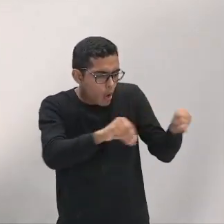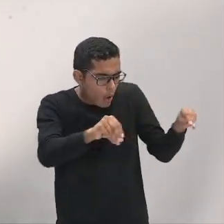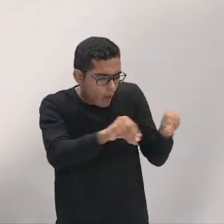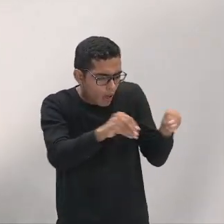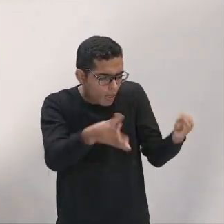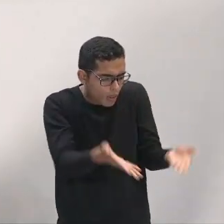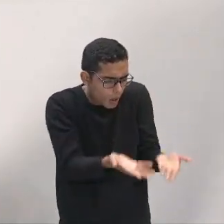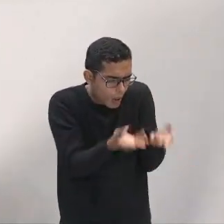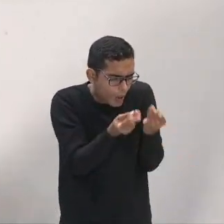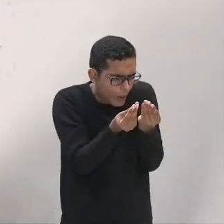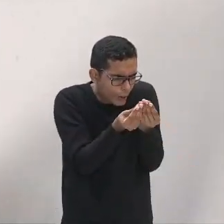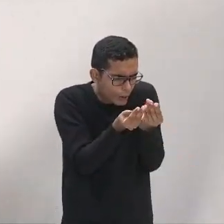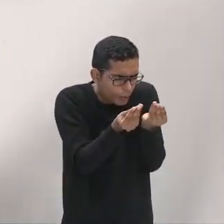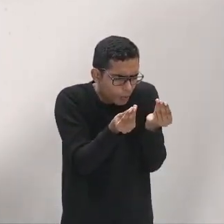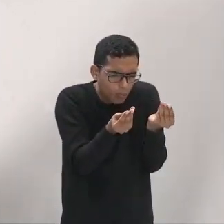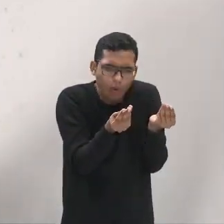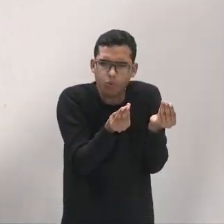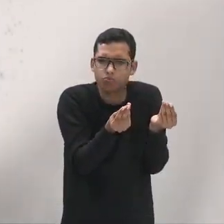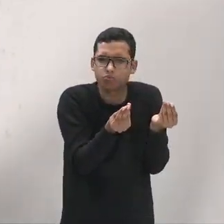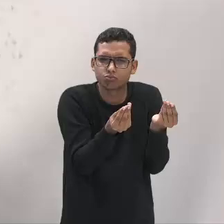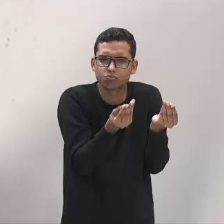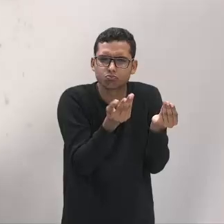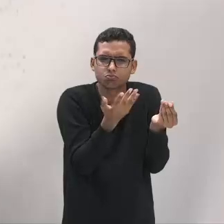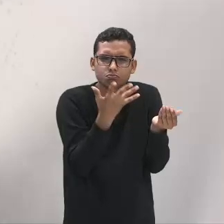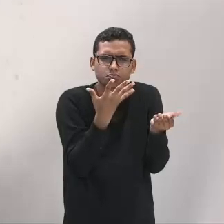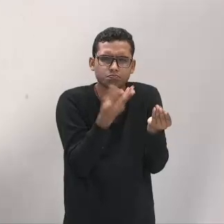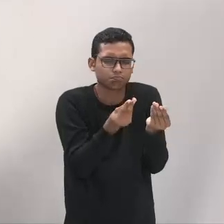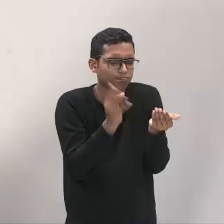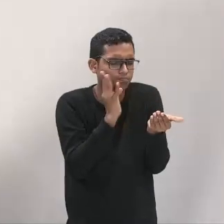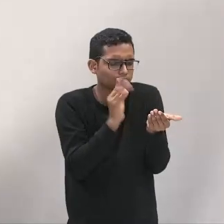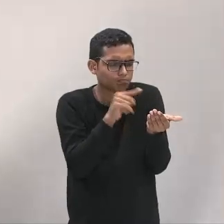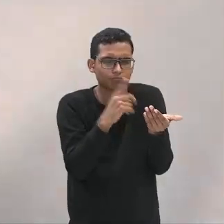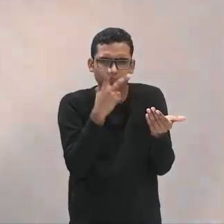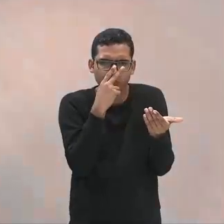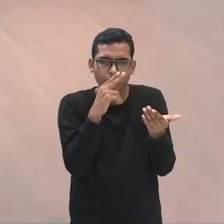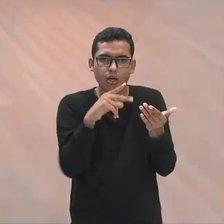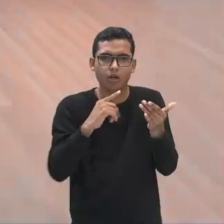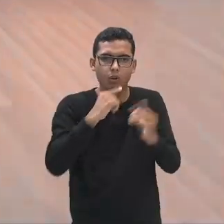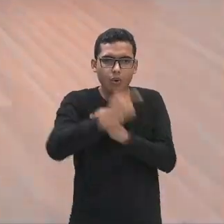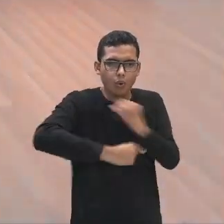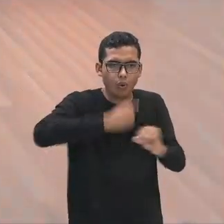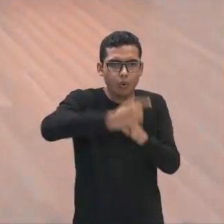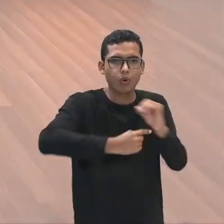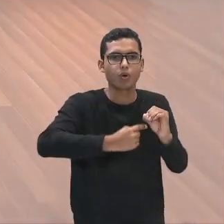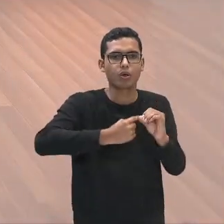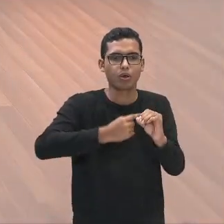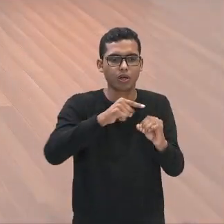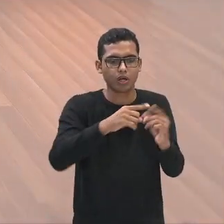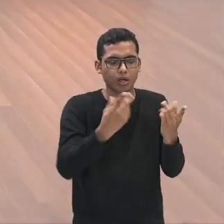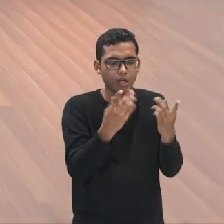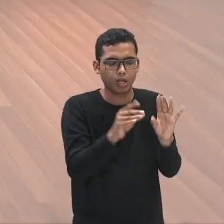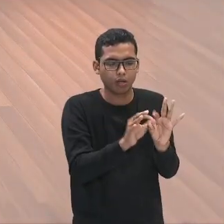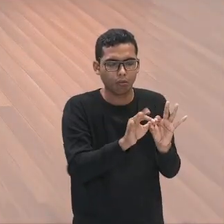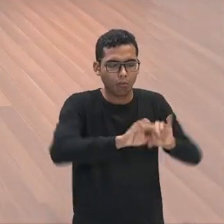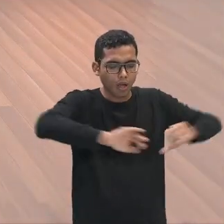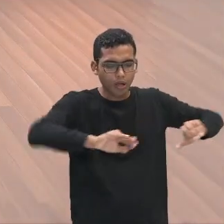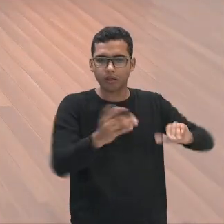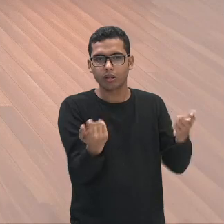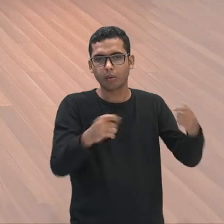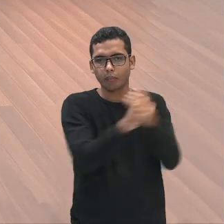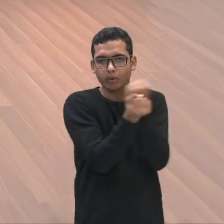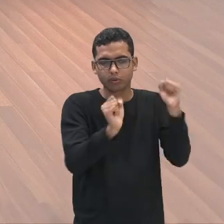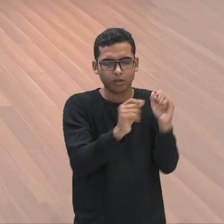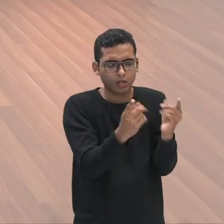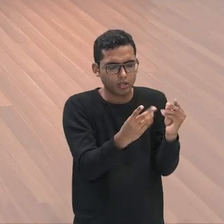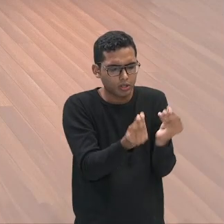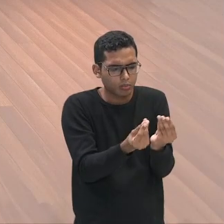isso era indivisível. Então, para eles, surgiu aquela ideia do átomo, aquilo que não é divisível. Só que ainda não era uma visão